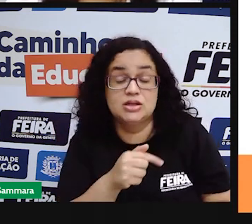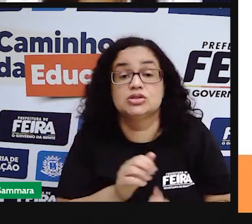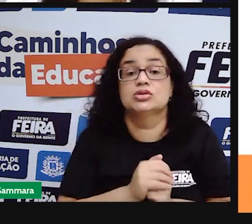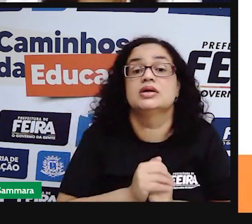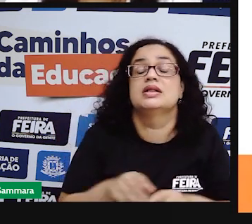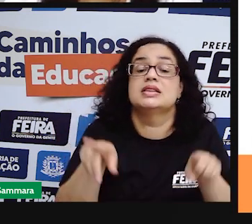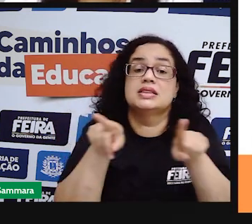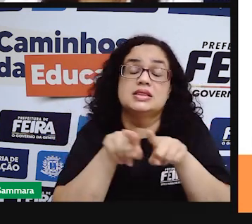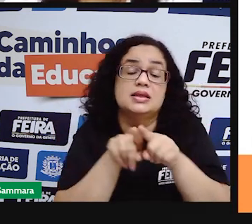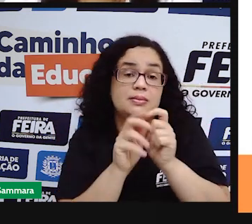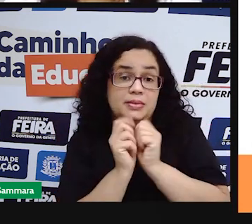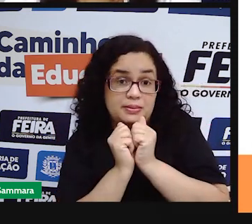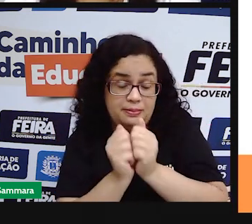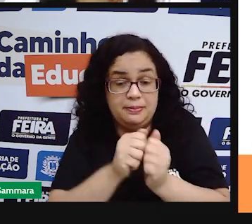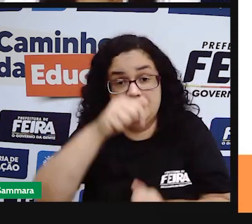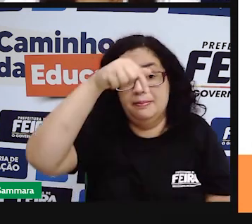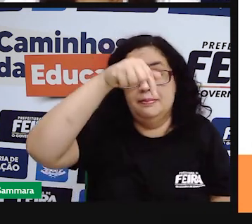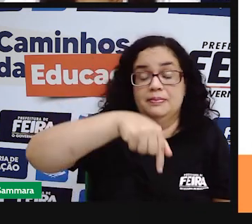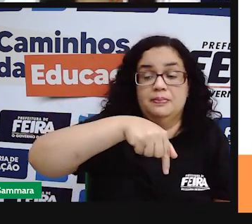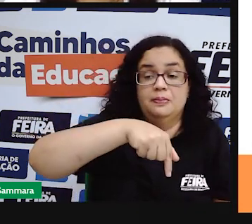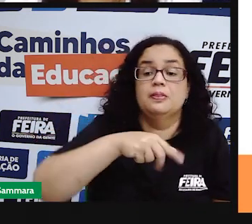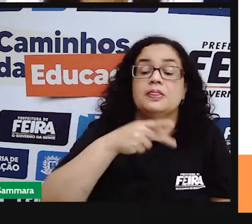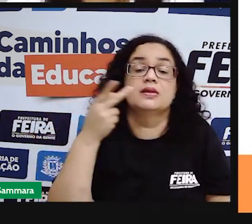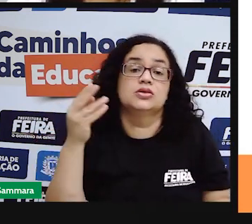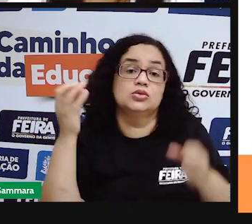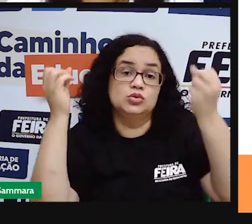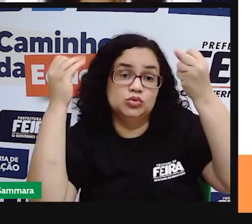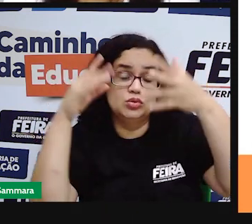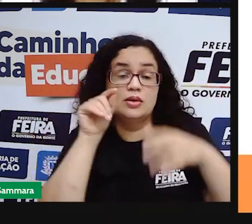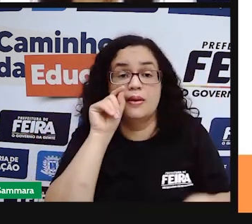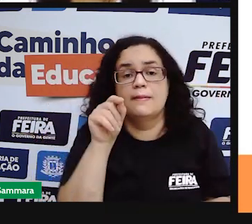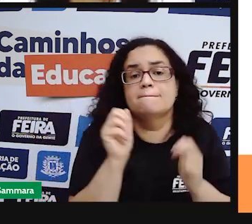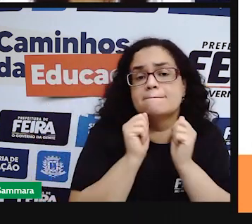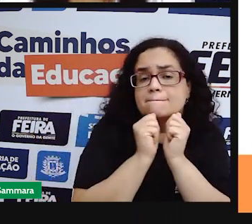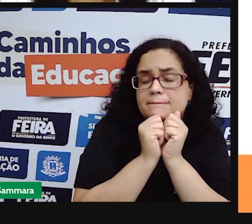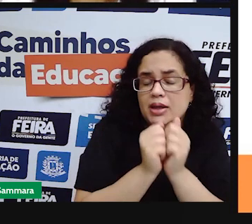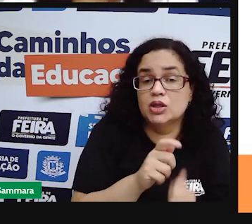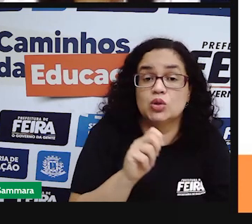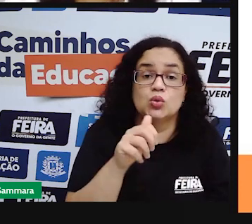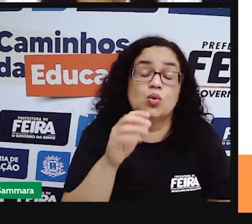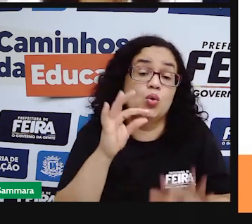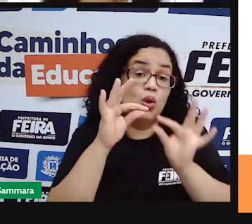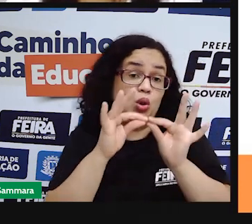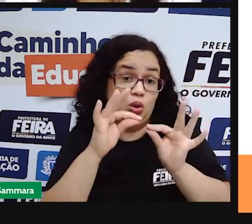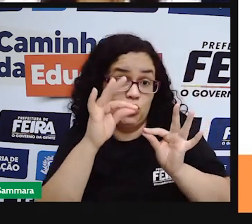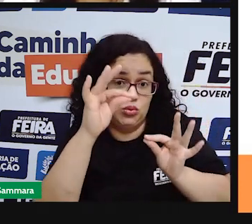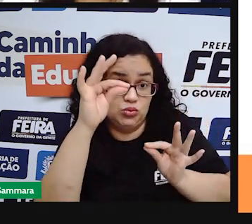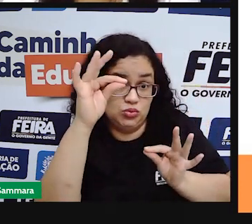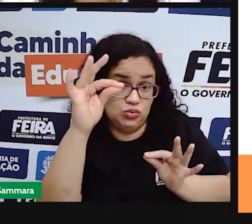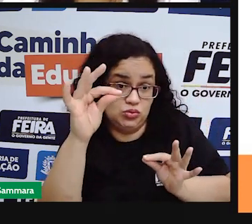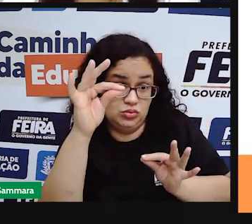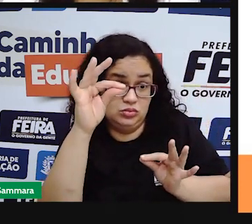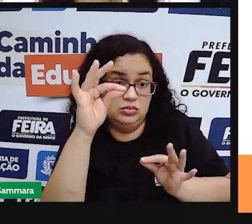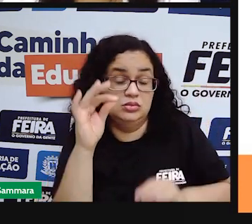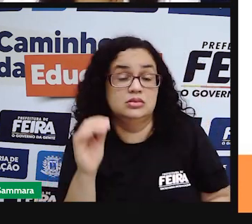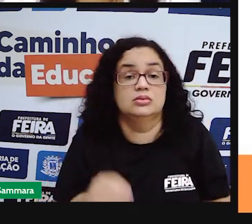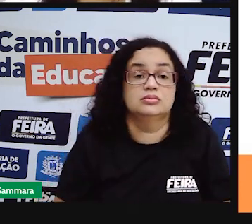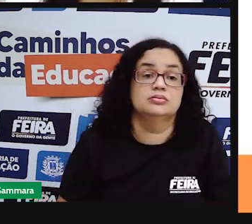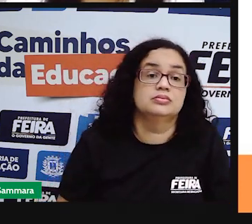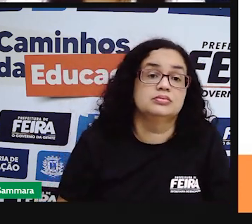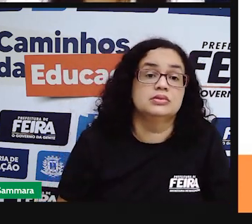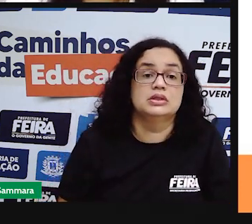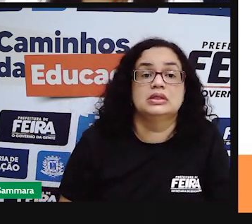estaria perto. Então, aí, quando a gente fala em conceito perto ou longe também, não é um conceito